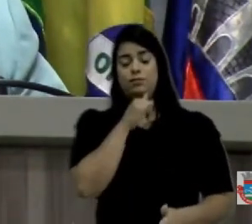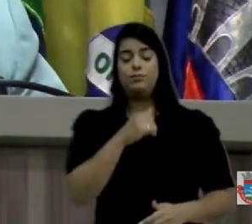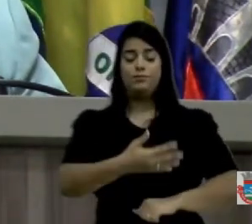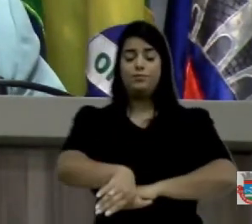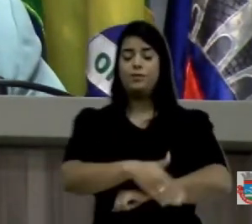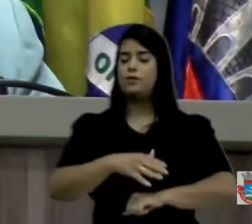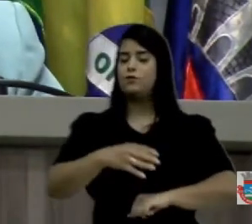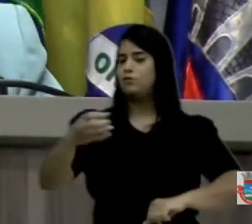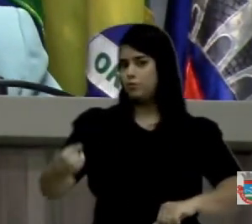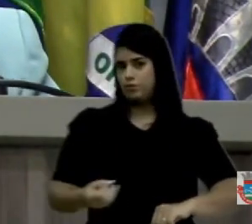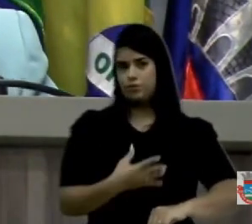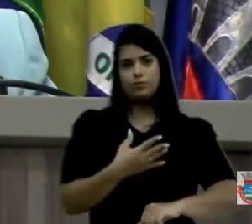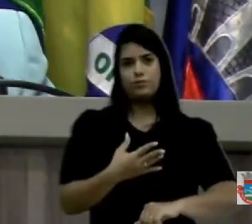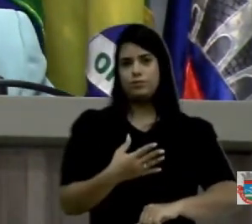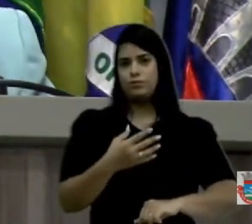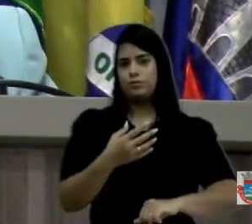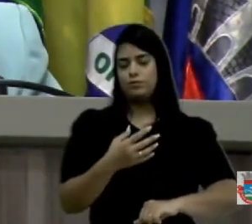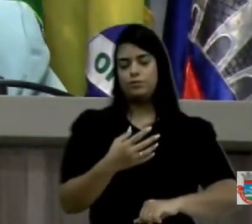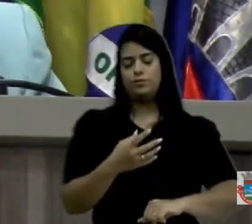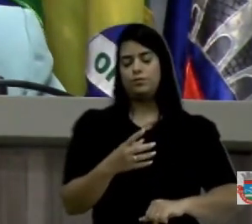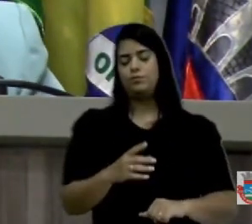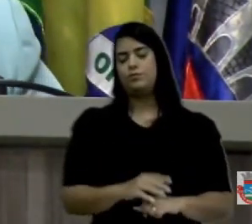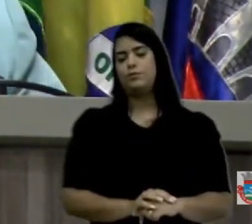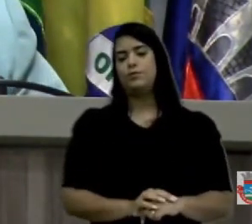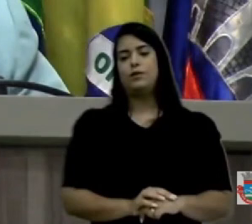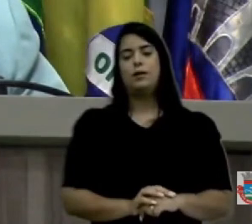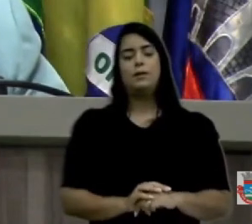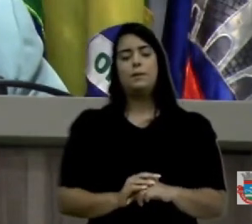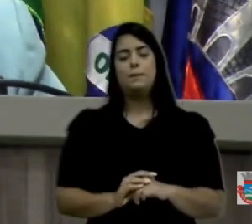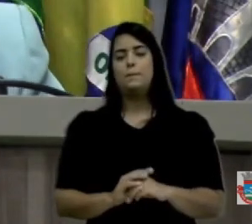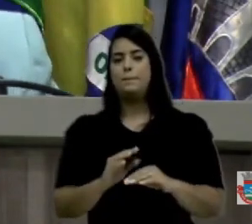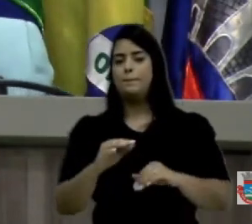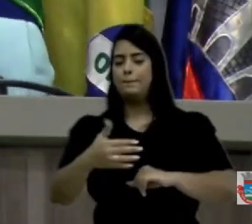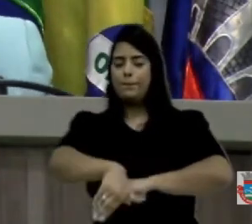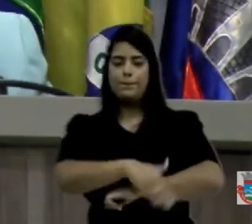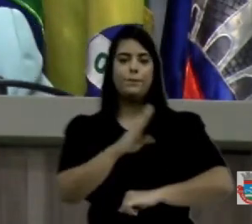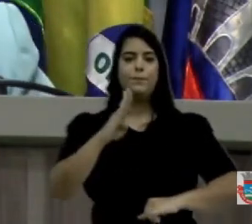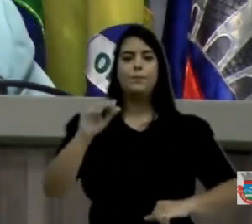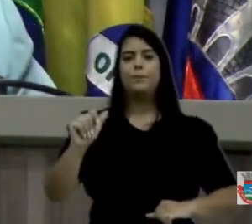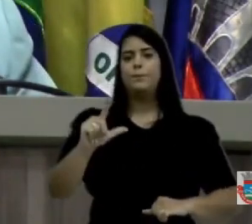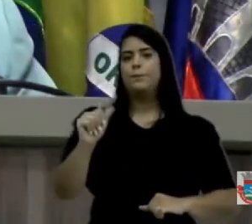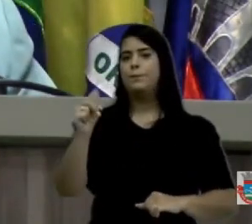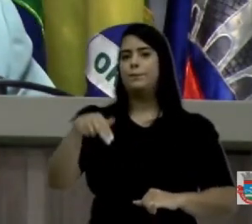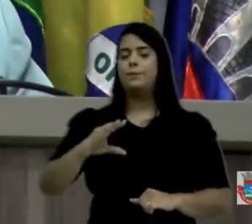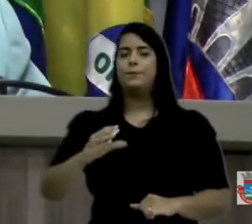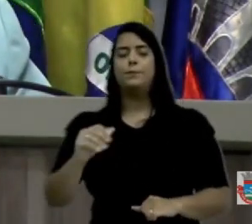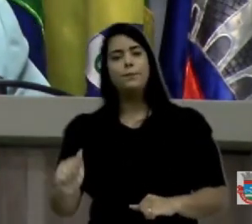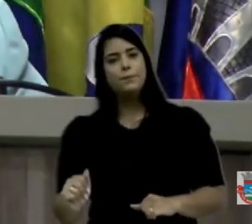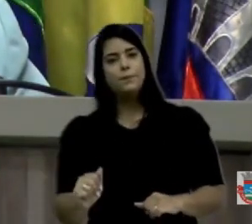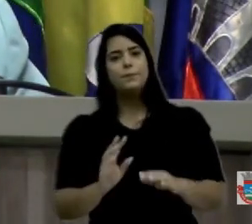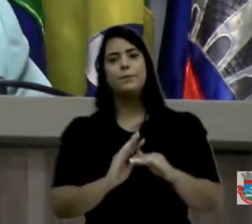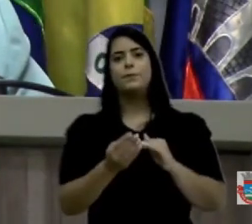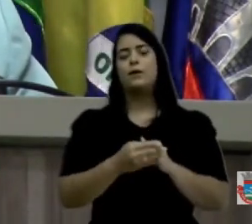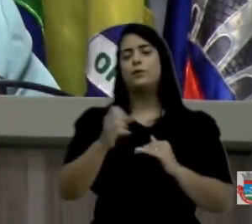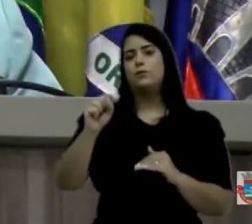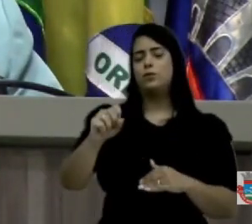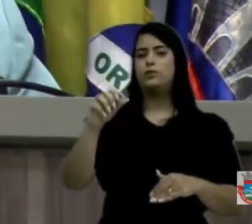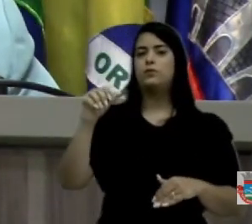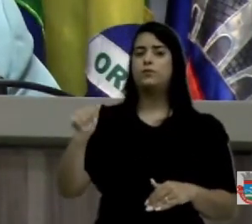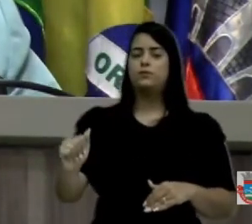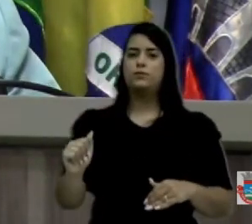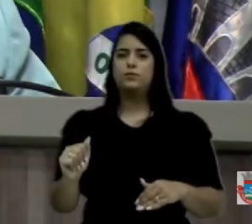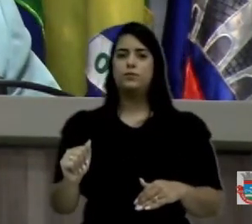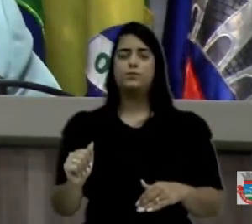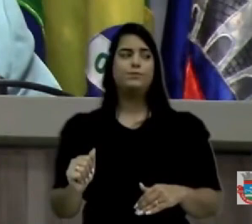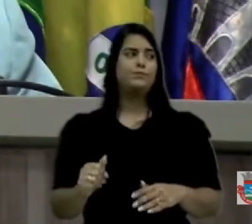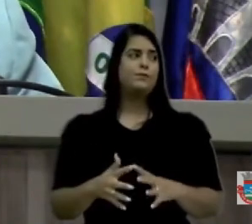eh Deus é fiel balança Santo Afonso que é os bairro mais alto é